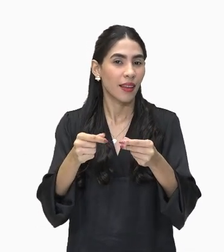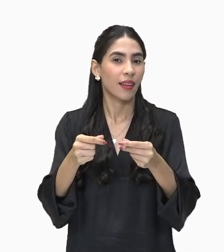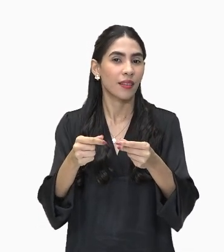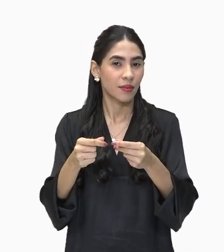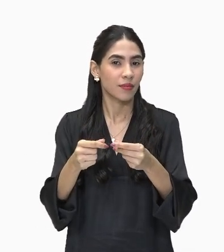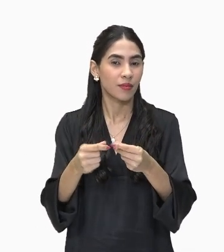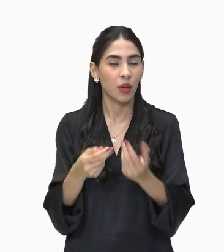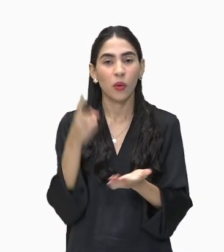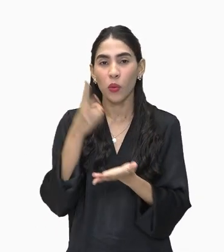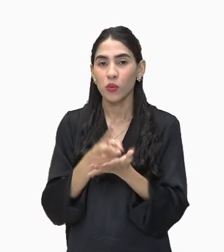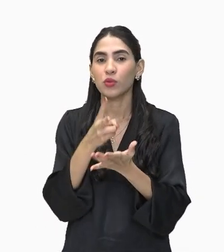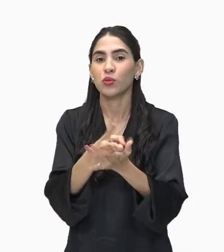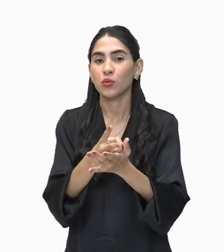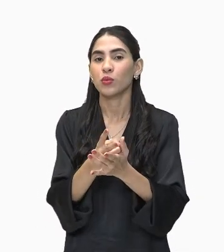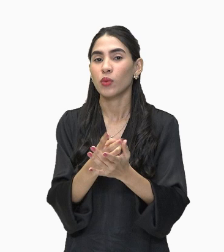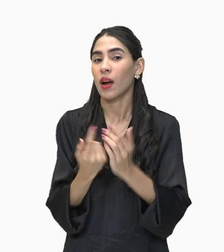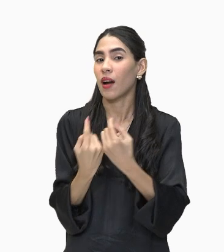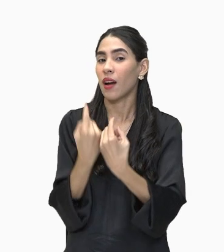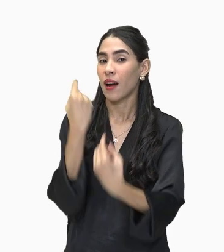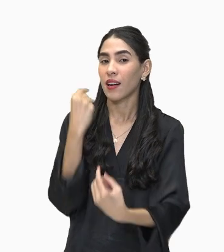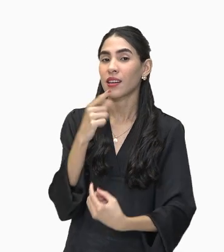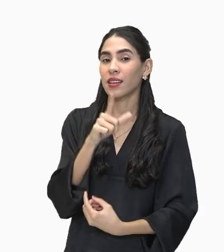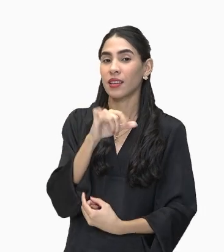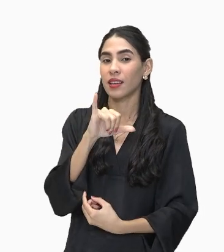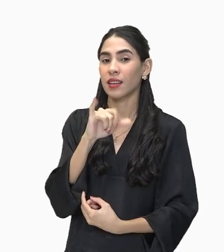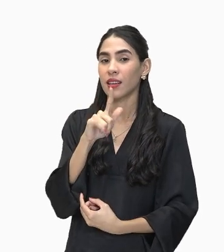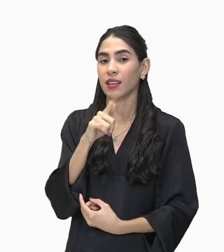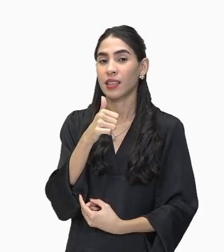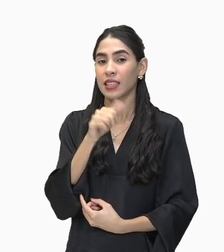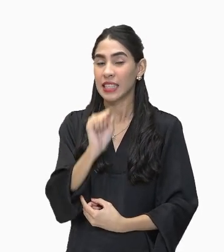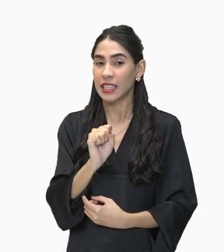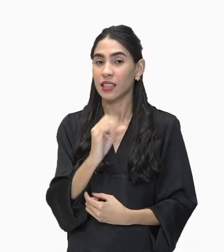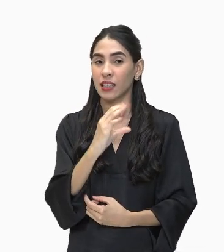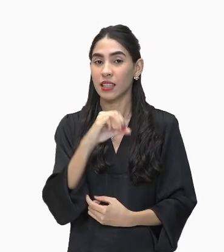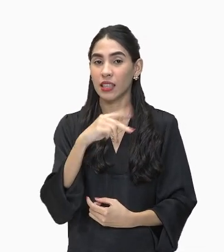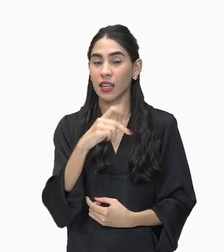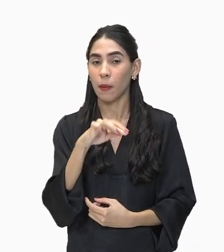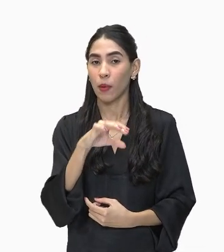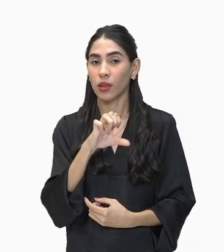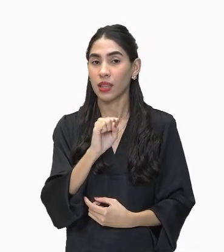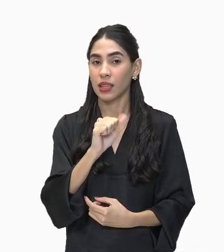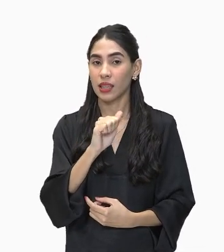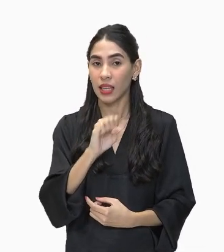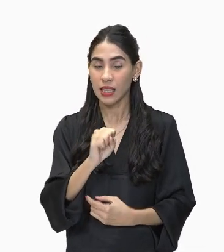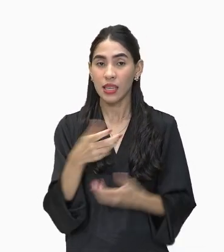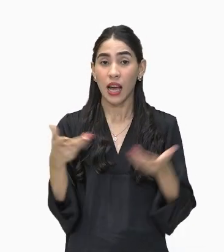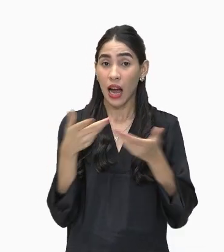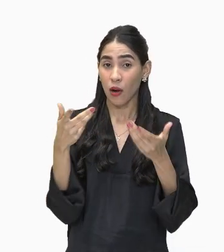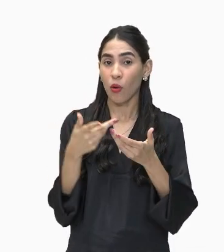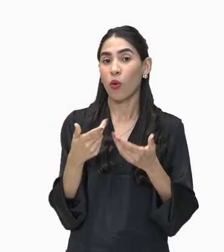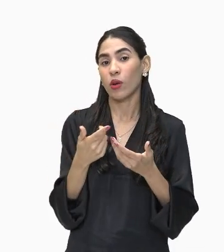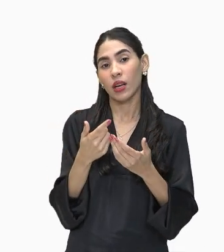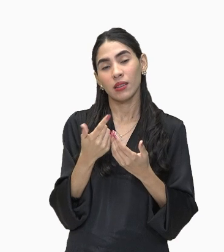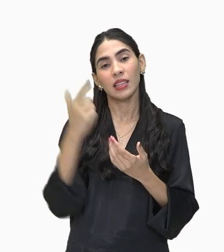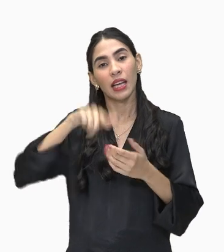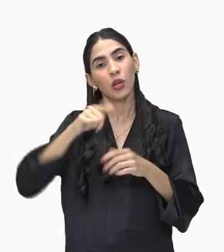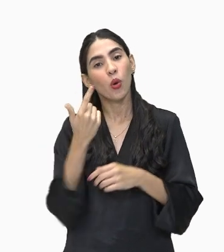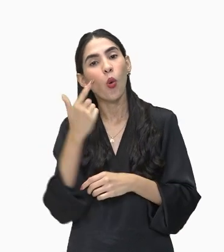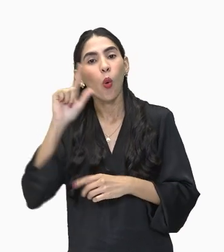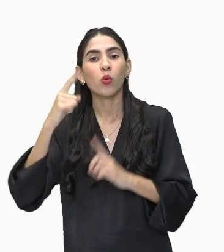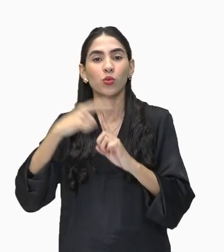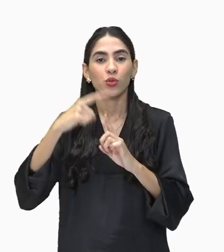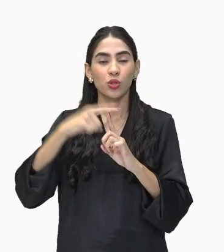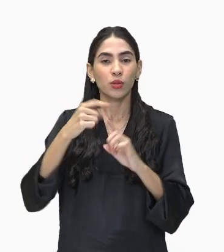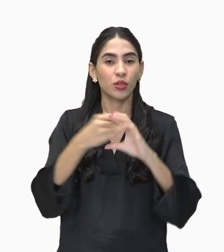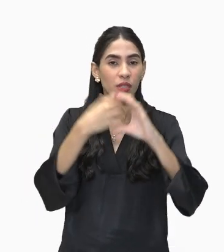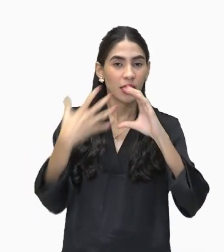uma continuação daquela luta das ligas camponesas, que agora vai se dar a partir da